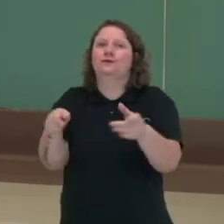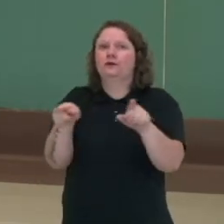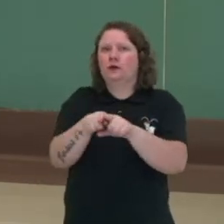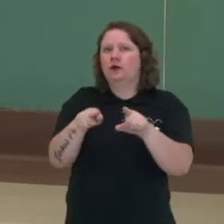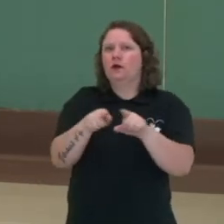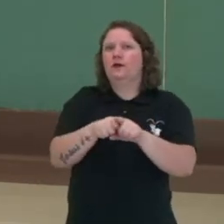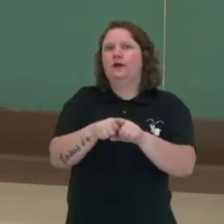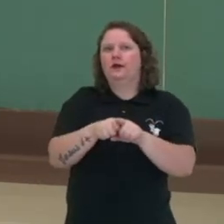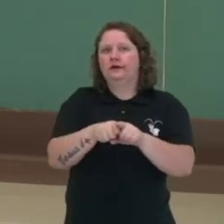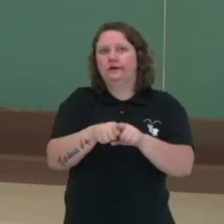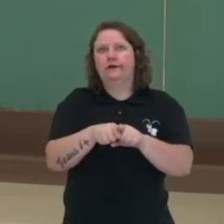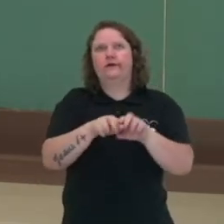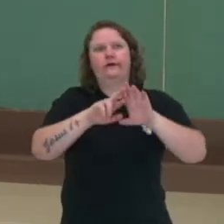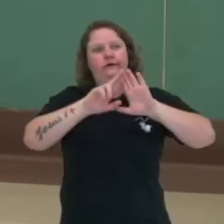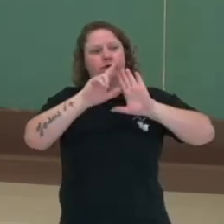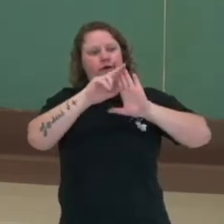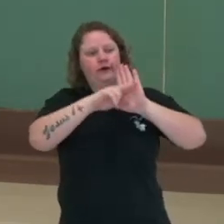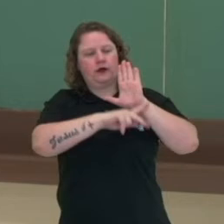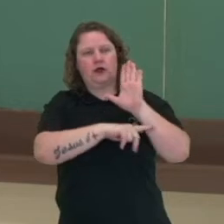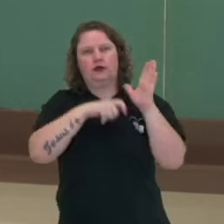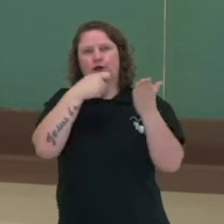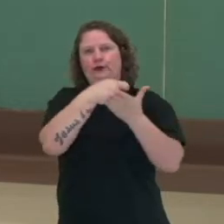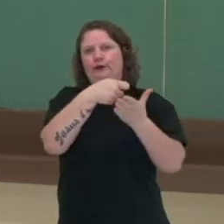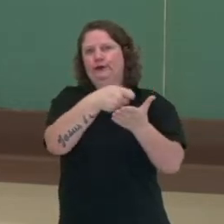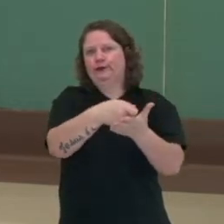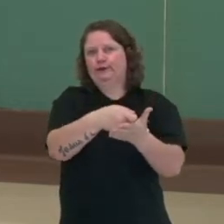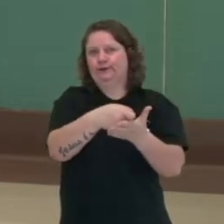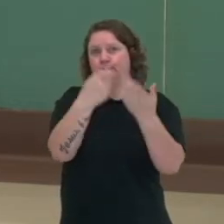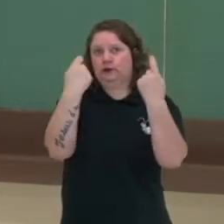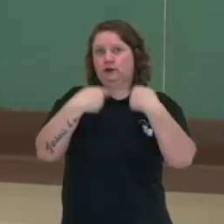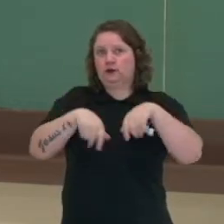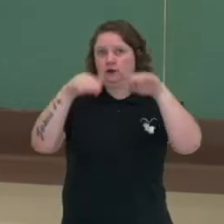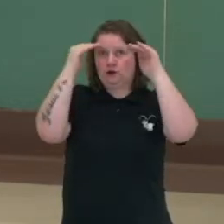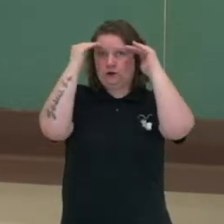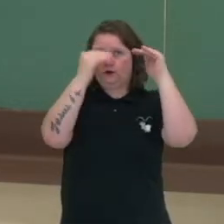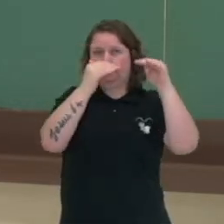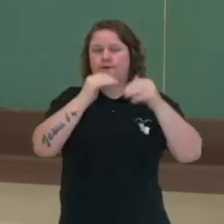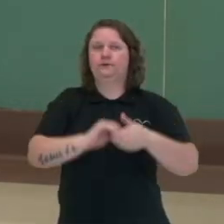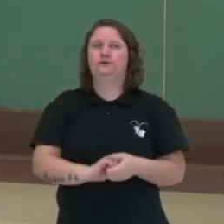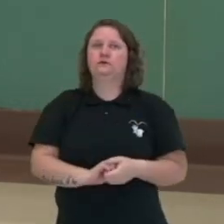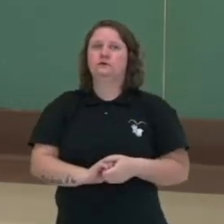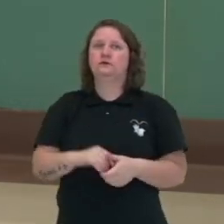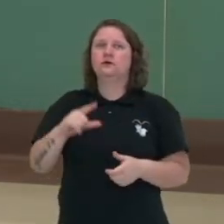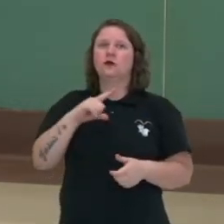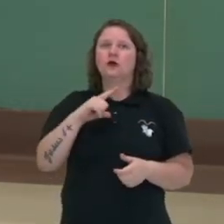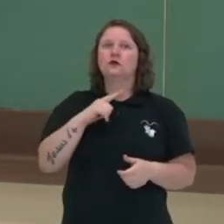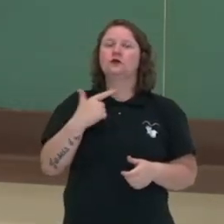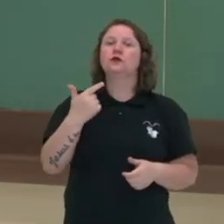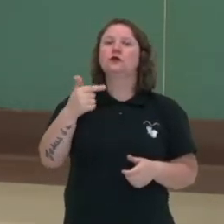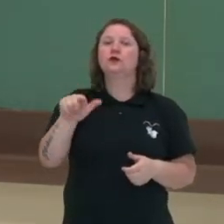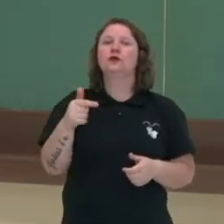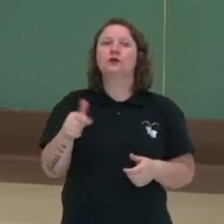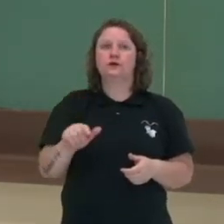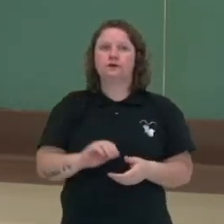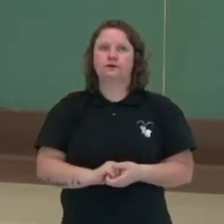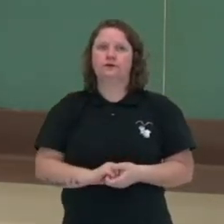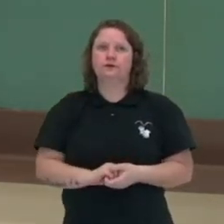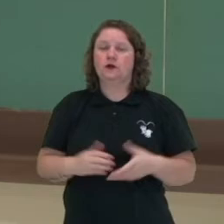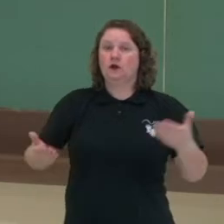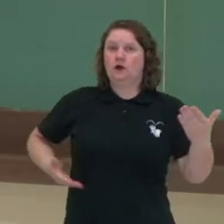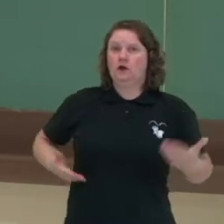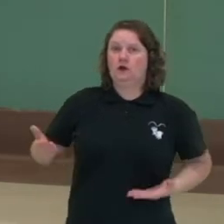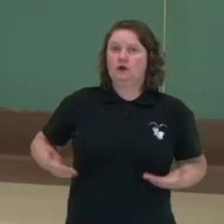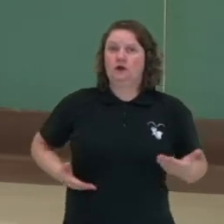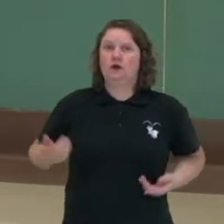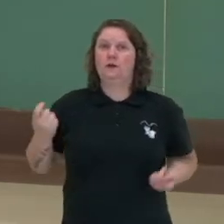tinham obrigações então, né? Além dessas e de outras obrigações menores, então tinha outro, professor? Meu Deus! O servo ainda tinha que